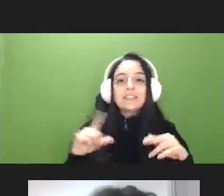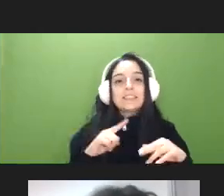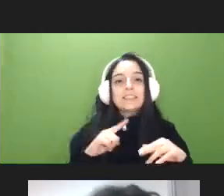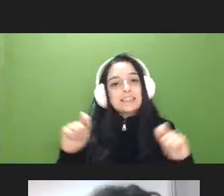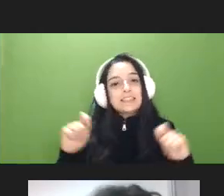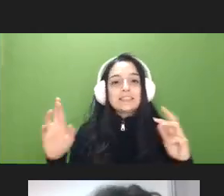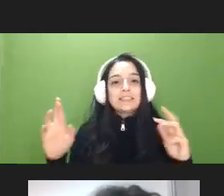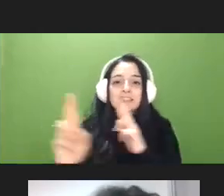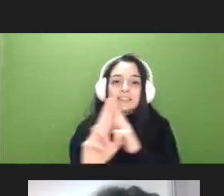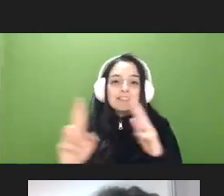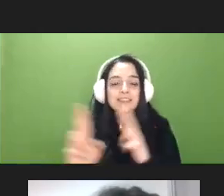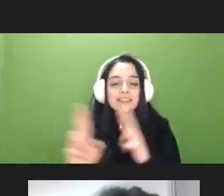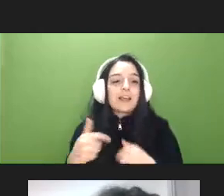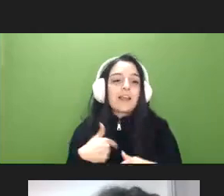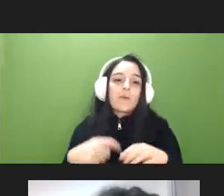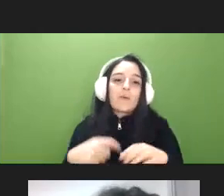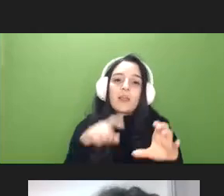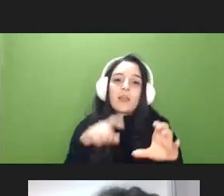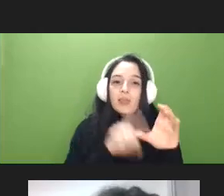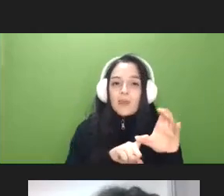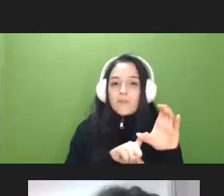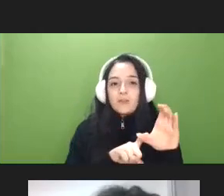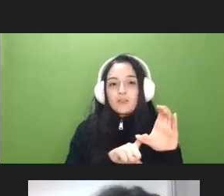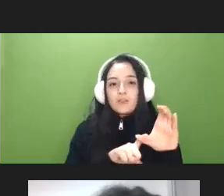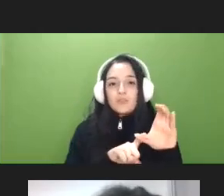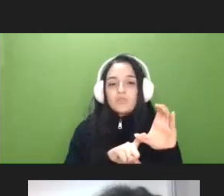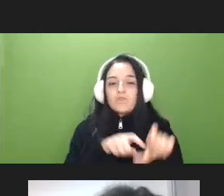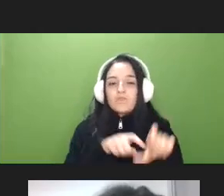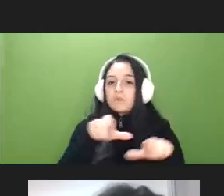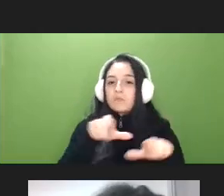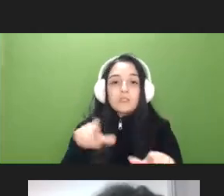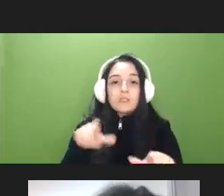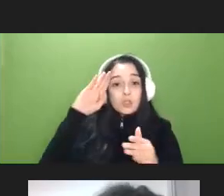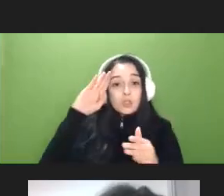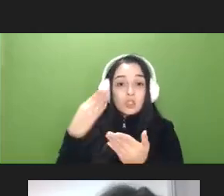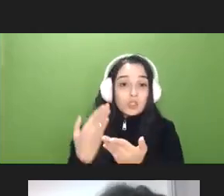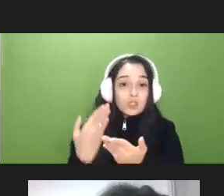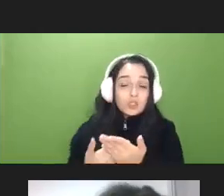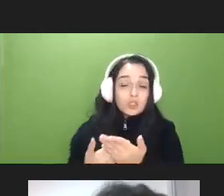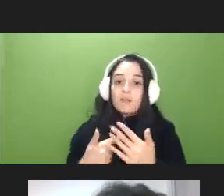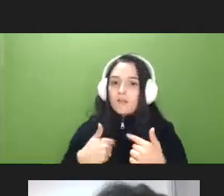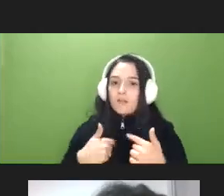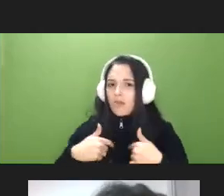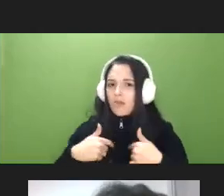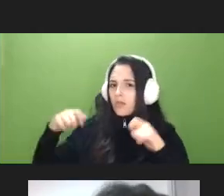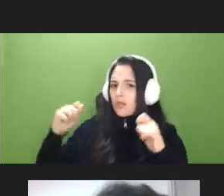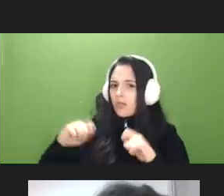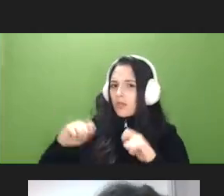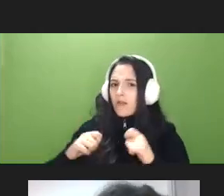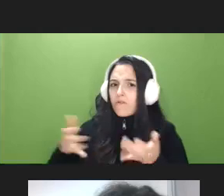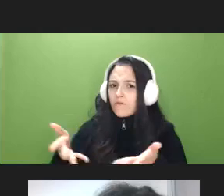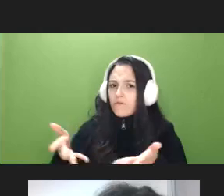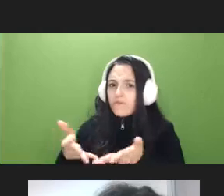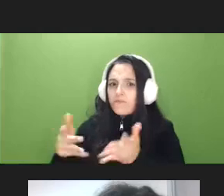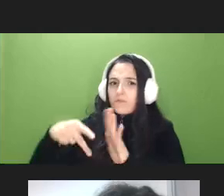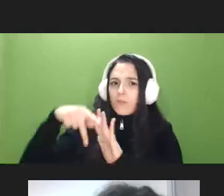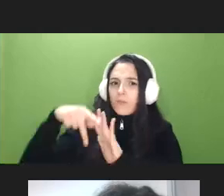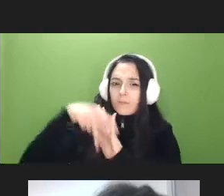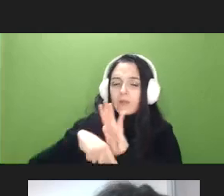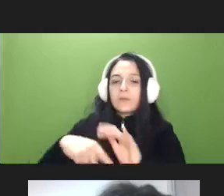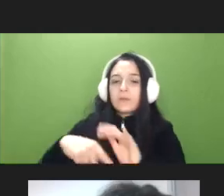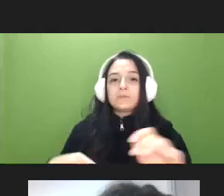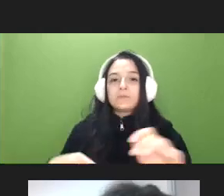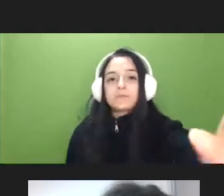de colegas que acreditaram aí nessa minha capacidade de investir nesse projeto,